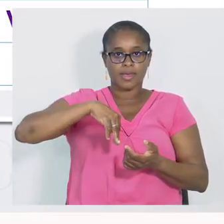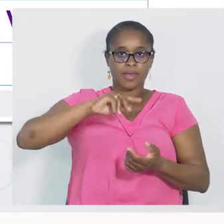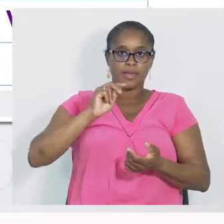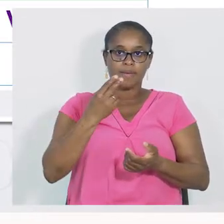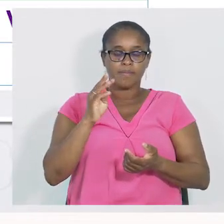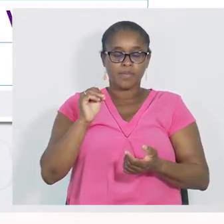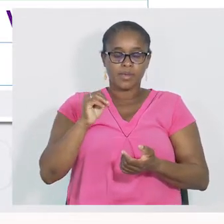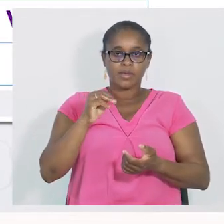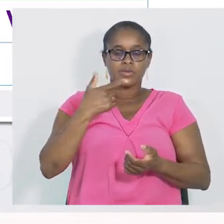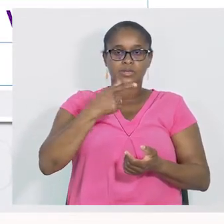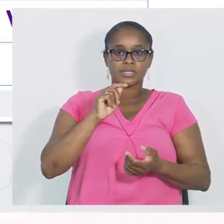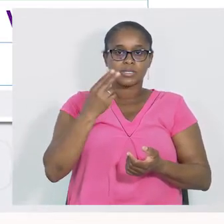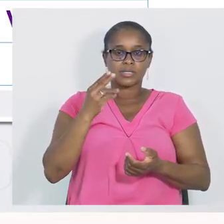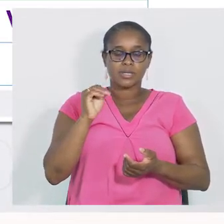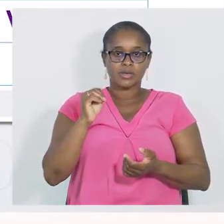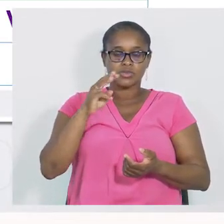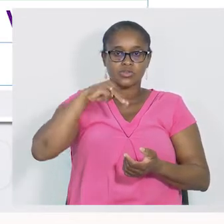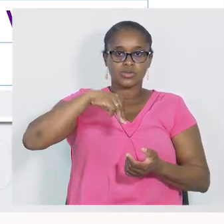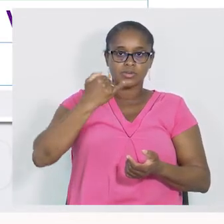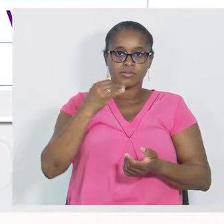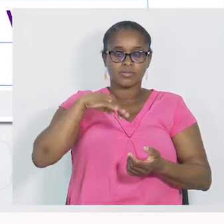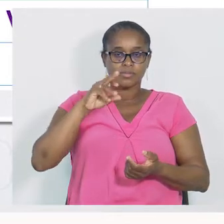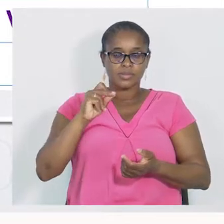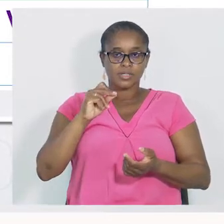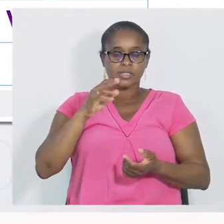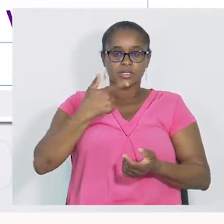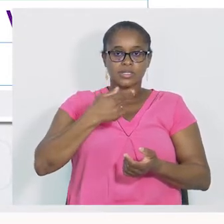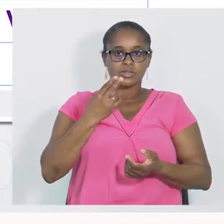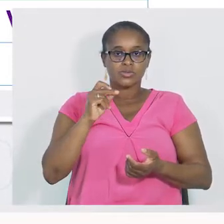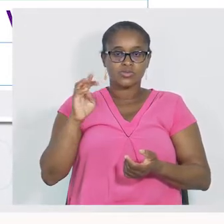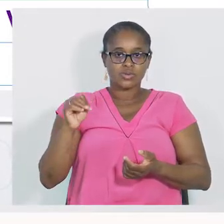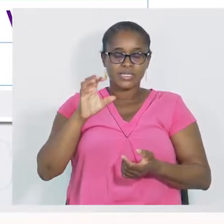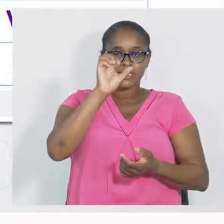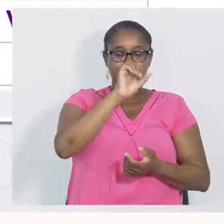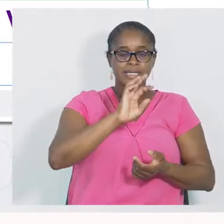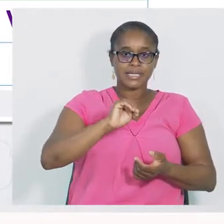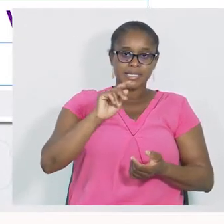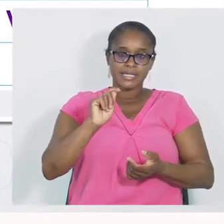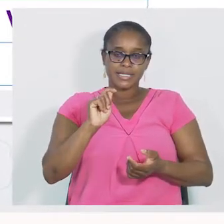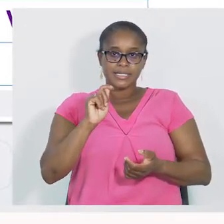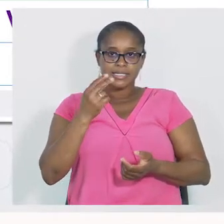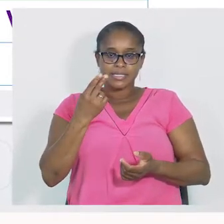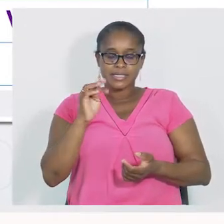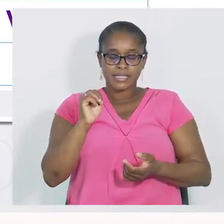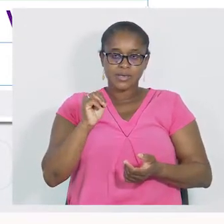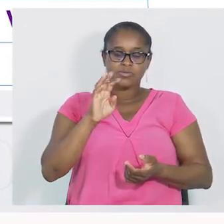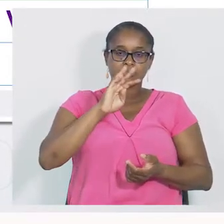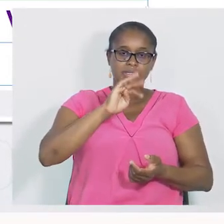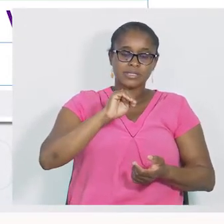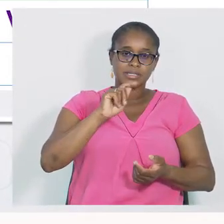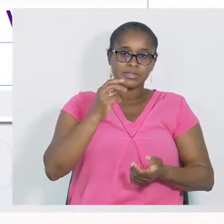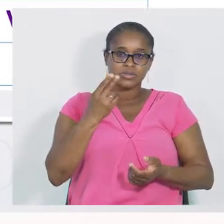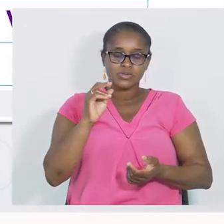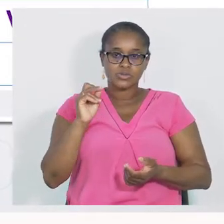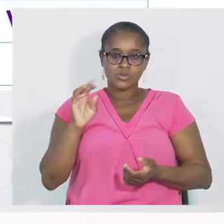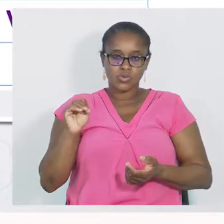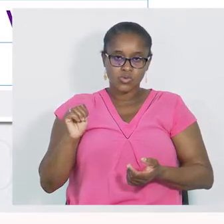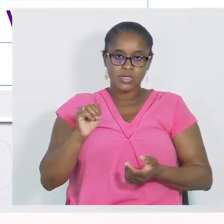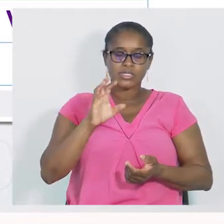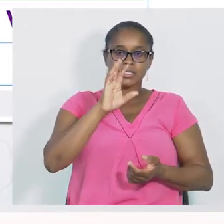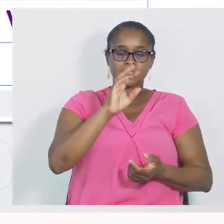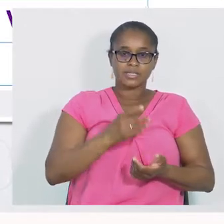plural, feminino, os meus irmãos. Estão a ver? Tem que ter essa sintonia, essa concordância.